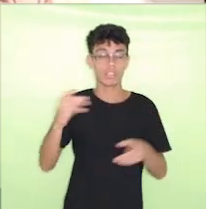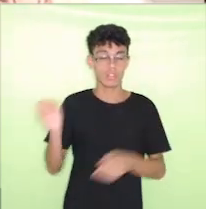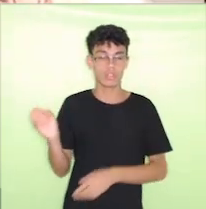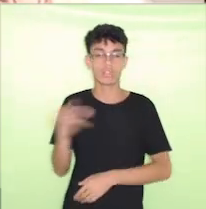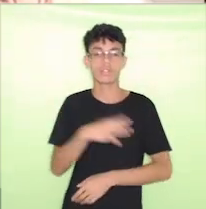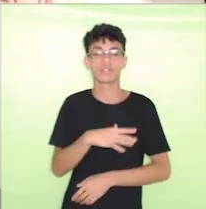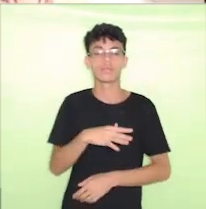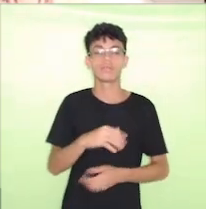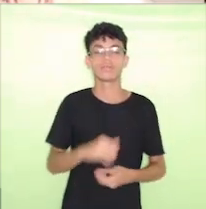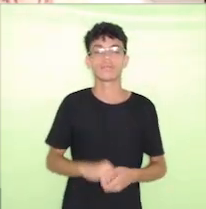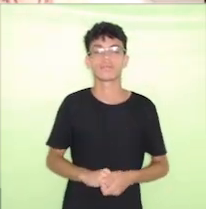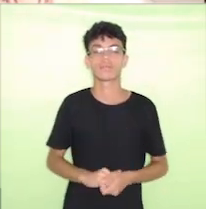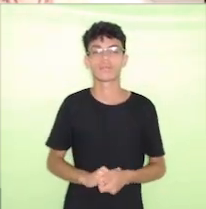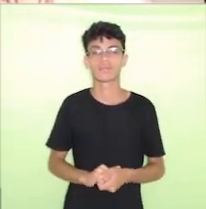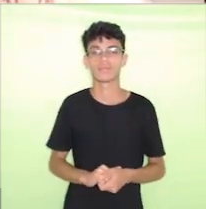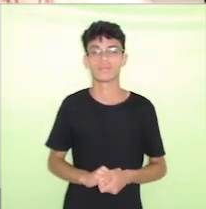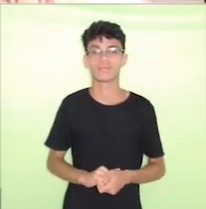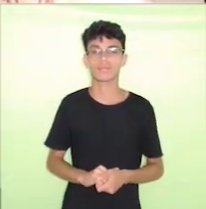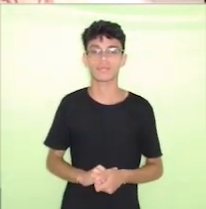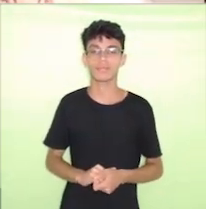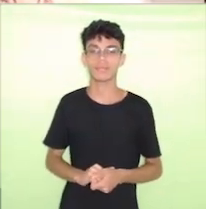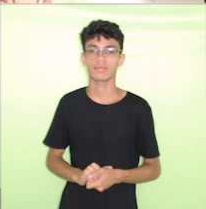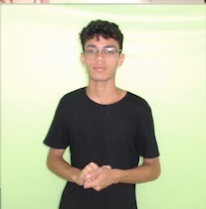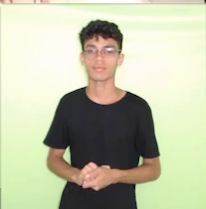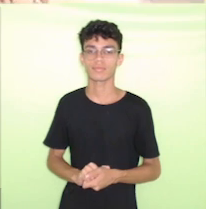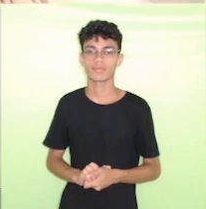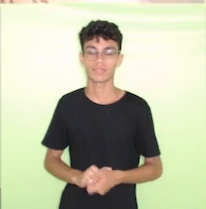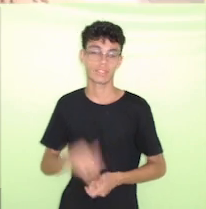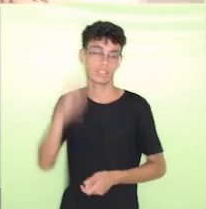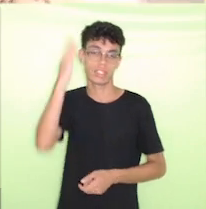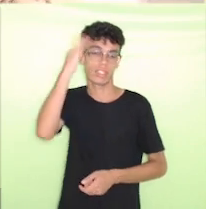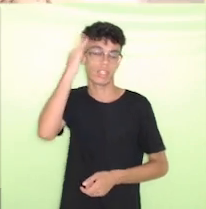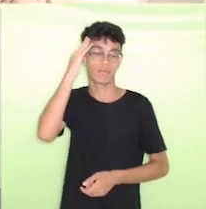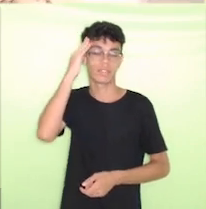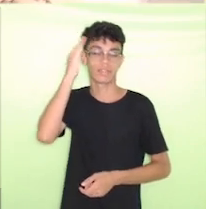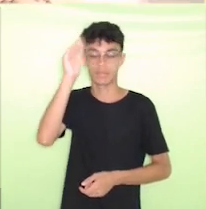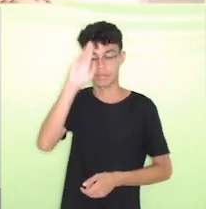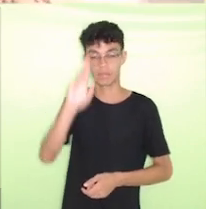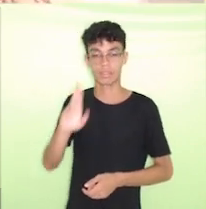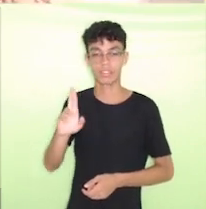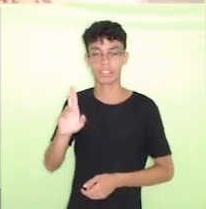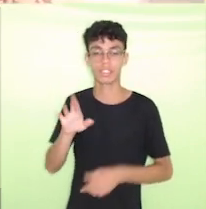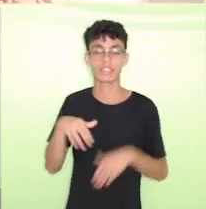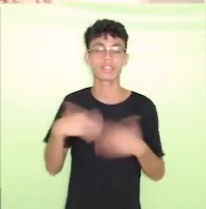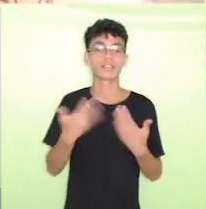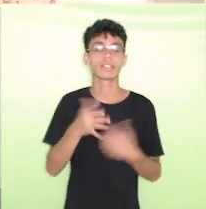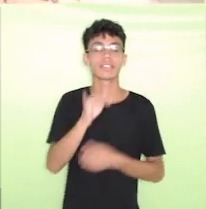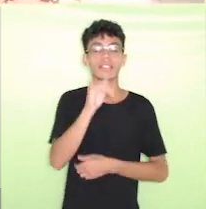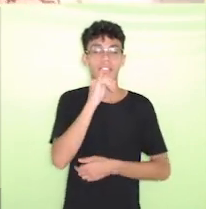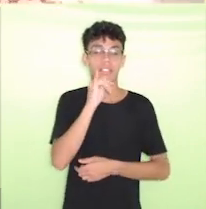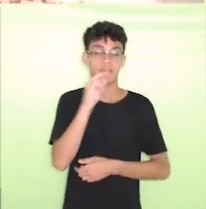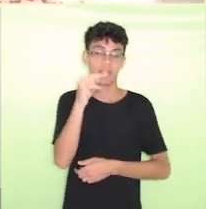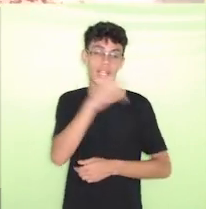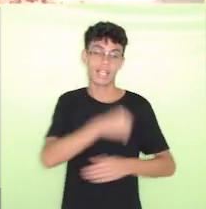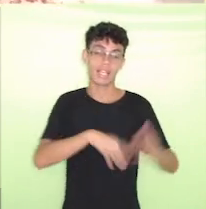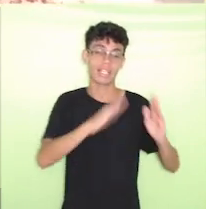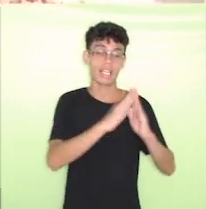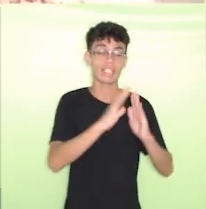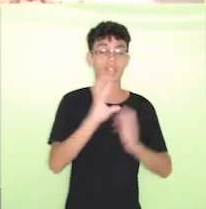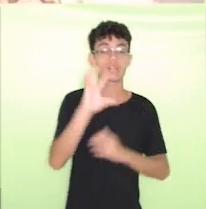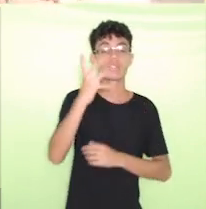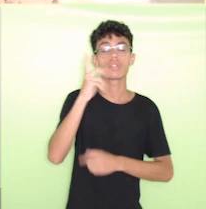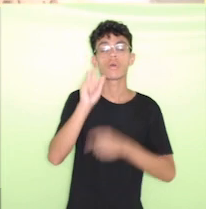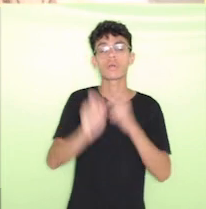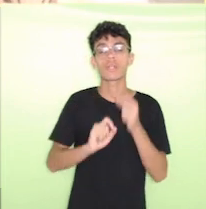essa insuspeitada para a América. Sabe, Monsenhor, é assim, por exemplo, lá em casa, uma vez, aconteceu